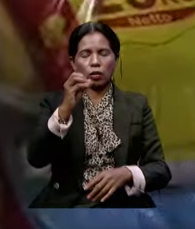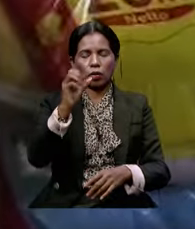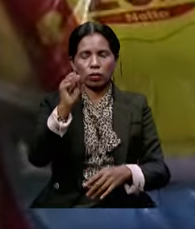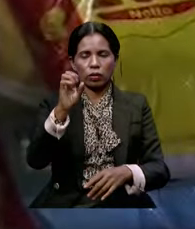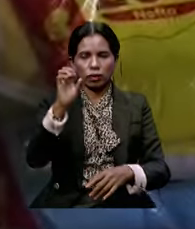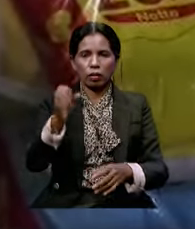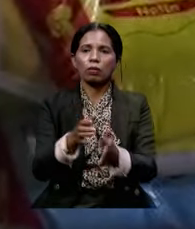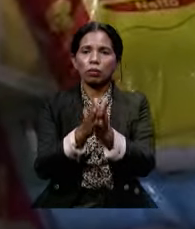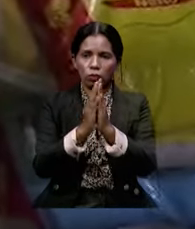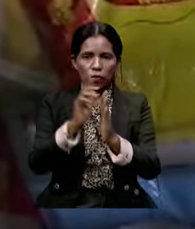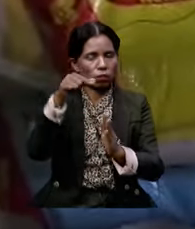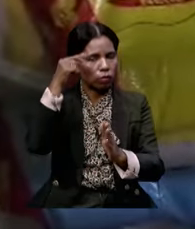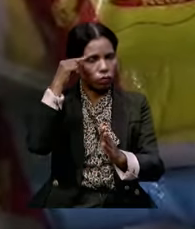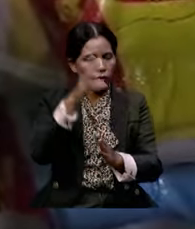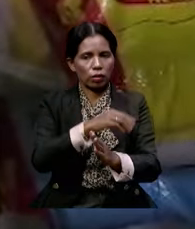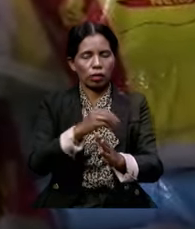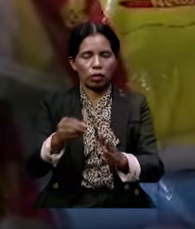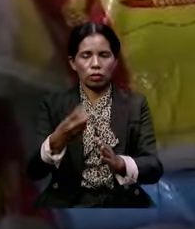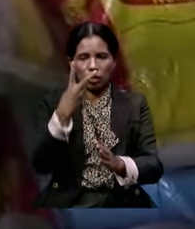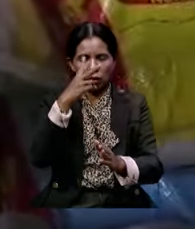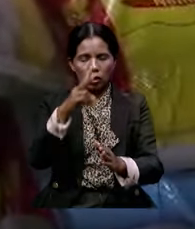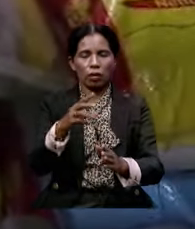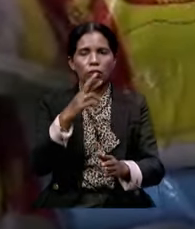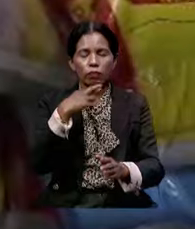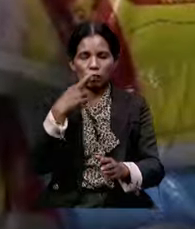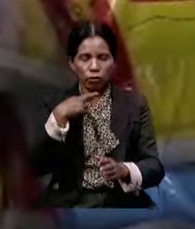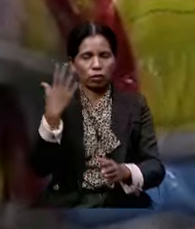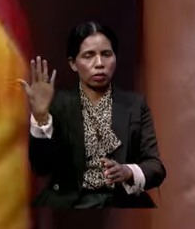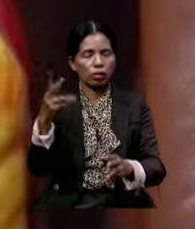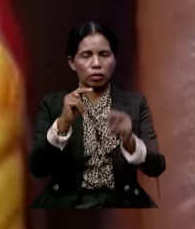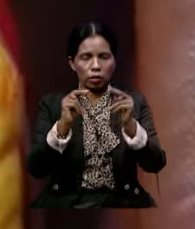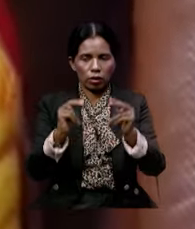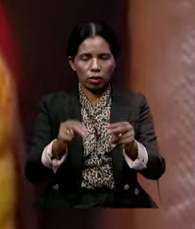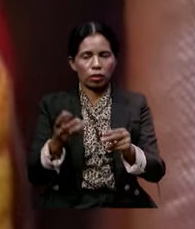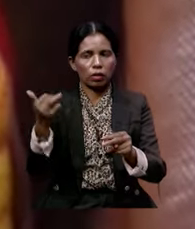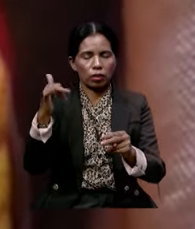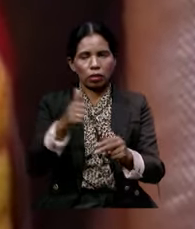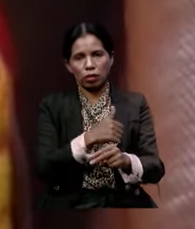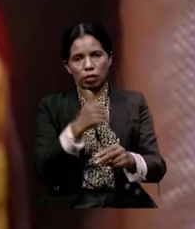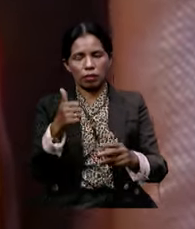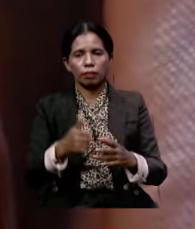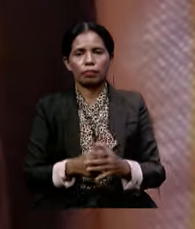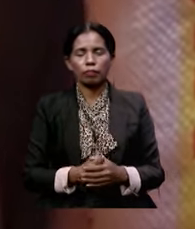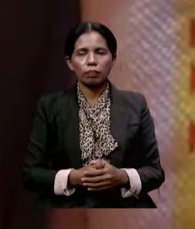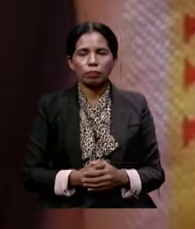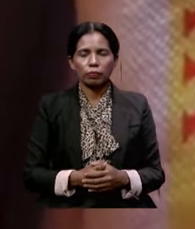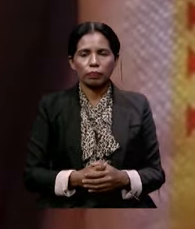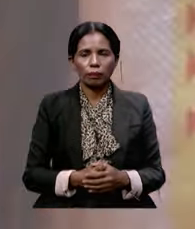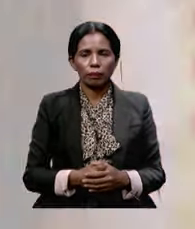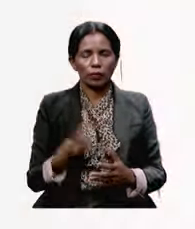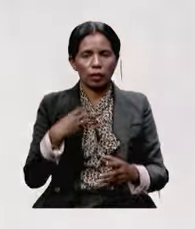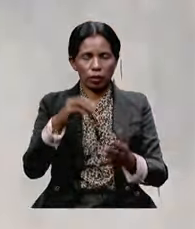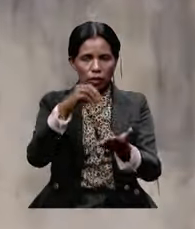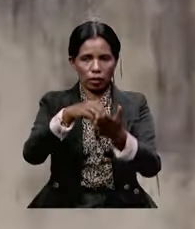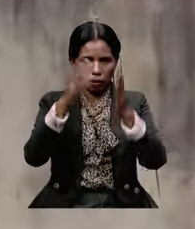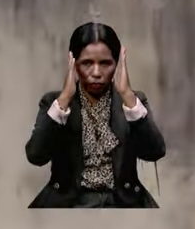o suba-governo, atuhalo intervenção ba folin fos, no necessidade básica se recelok. Certo, é verdade, tem que ter